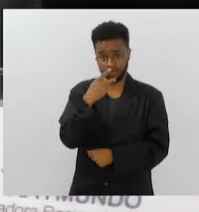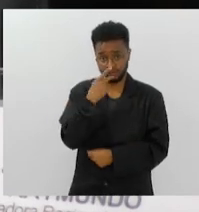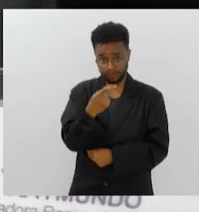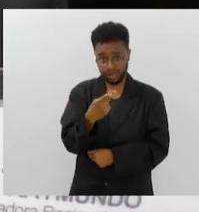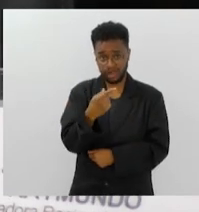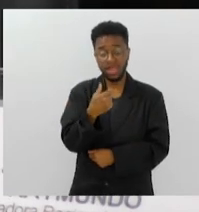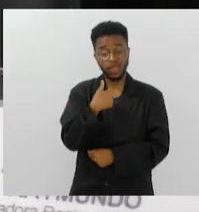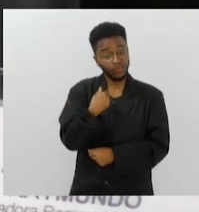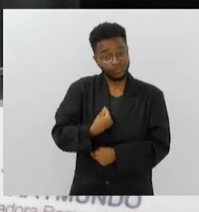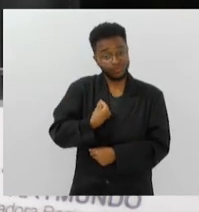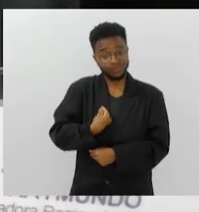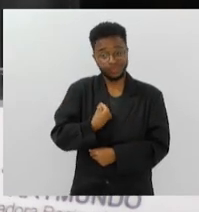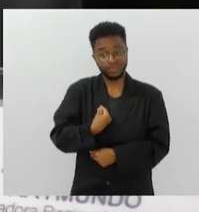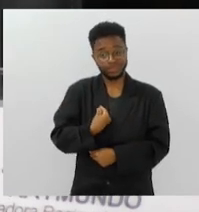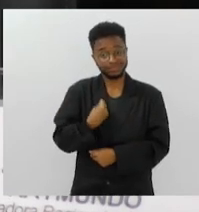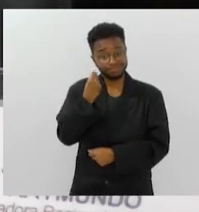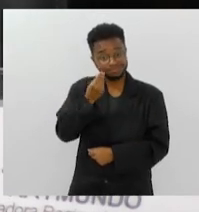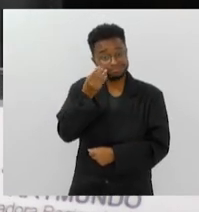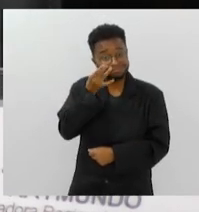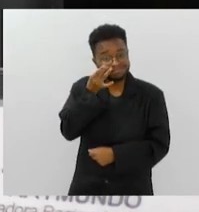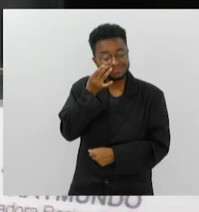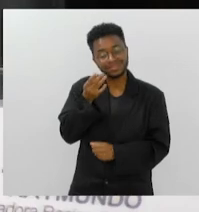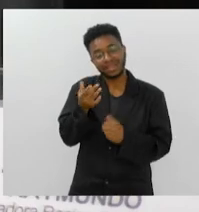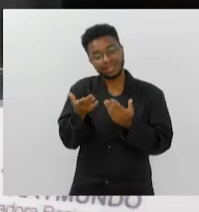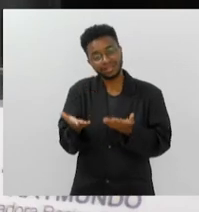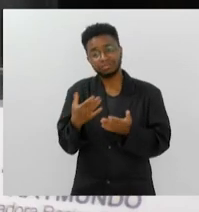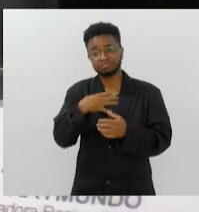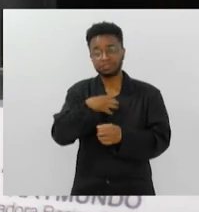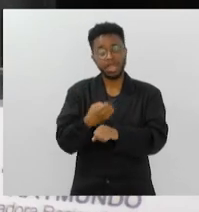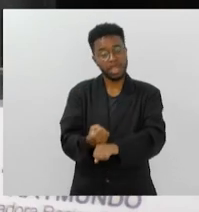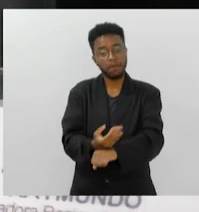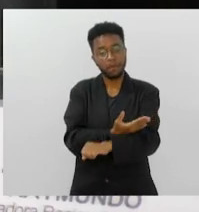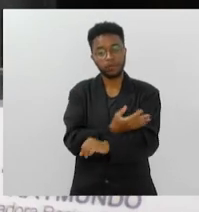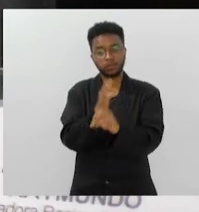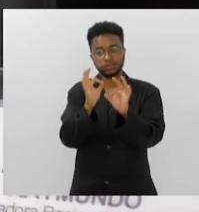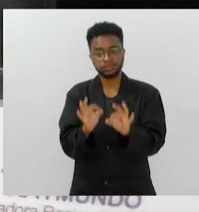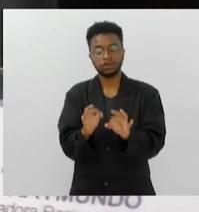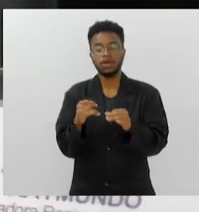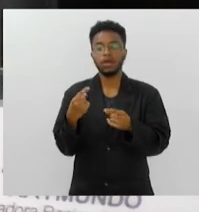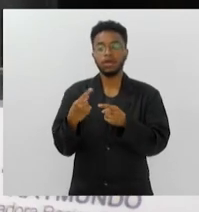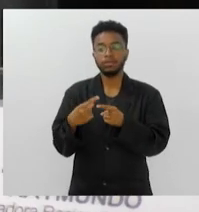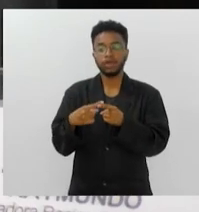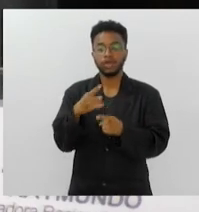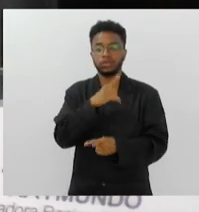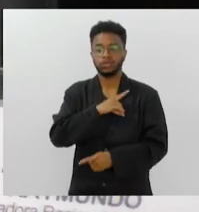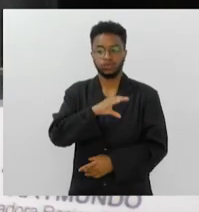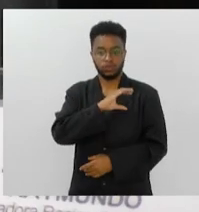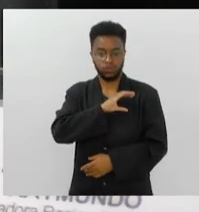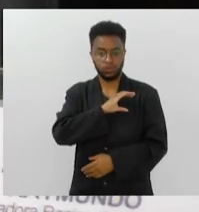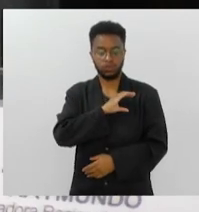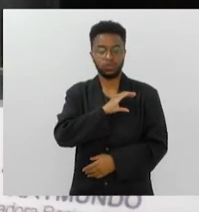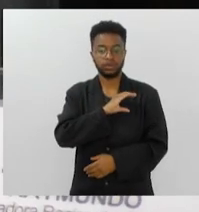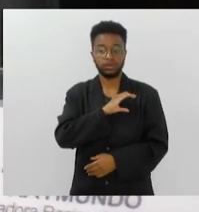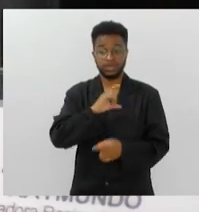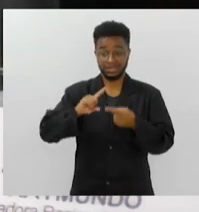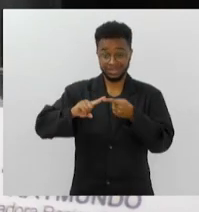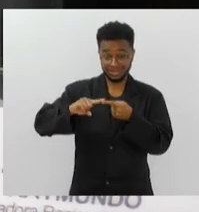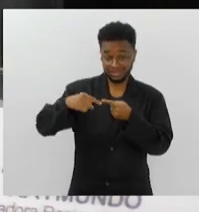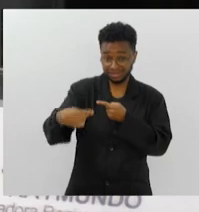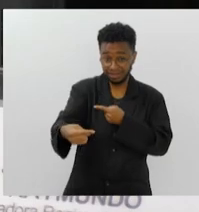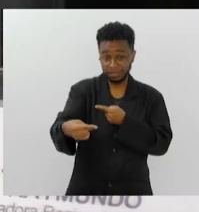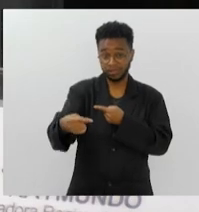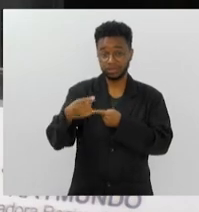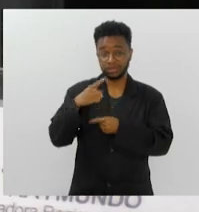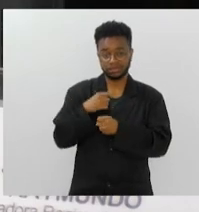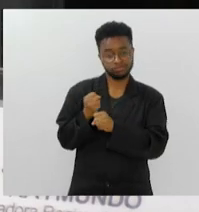eu vivi. Então, é de uma emoção muito grande, porque em Duque de Caxias, depois passaram-se